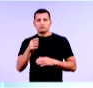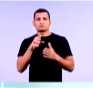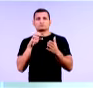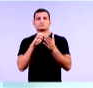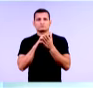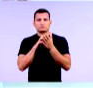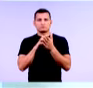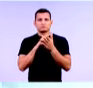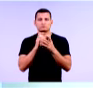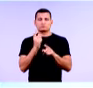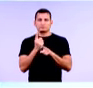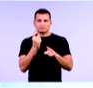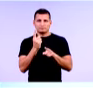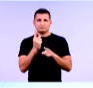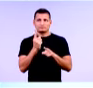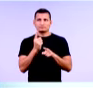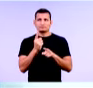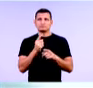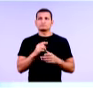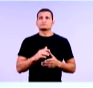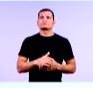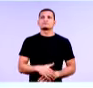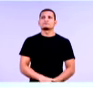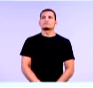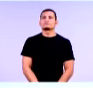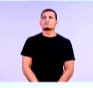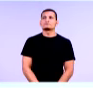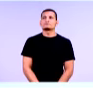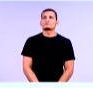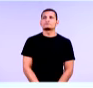Eu já aprendi em um determinado momento o que é um celular.